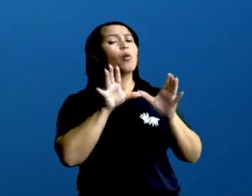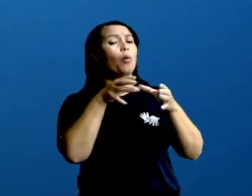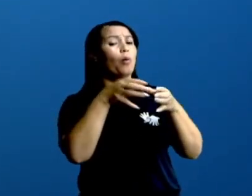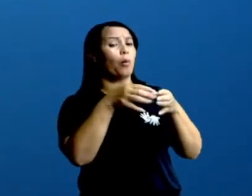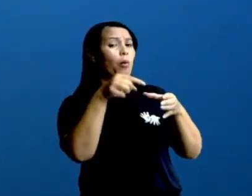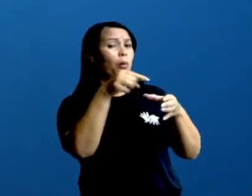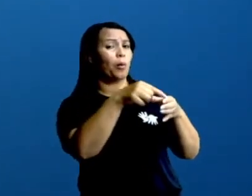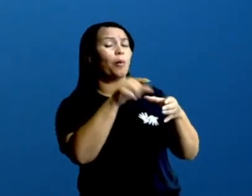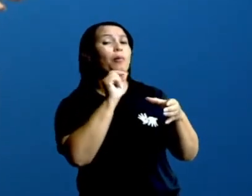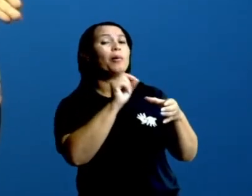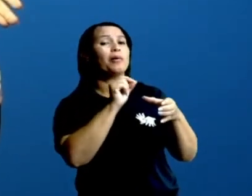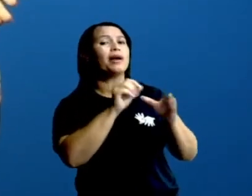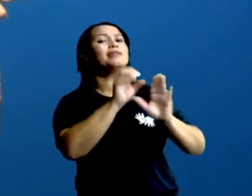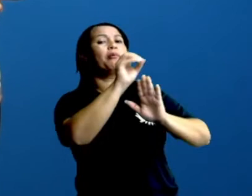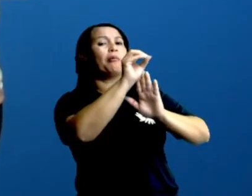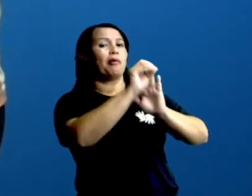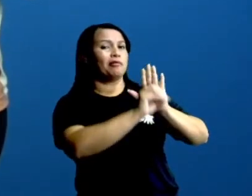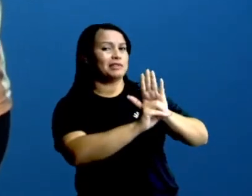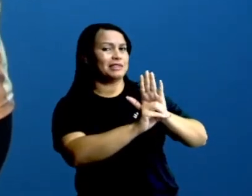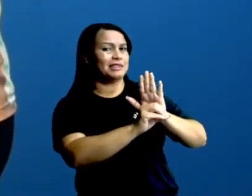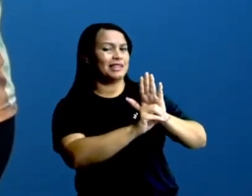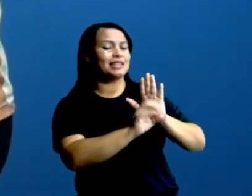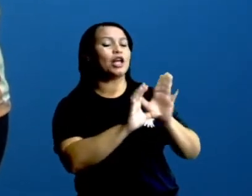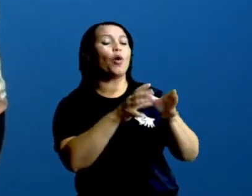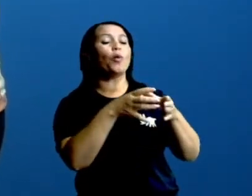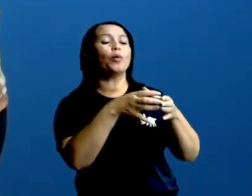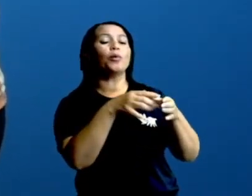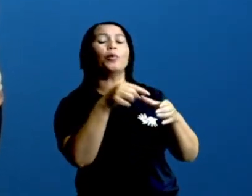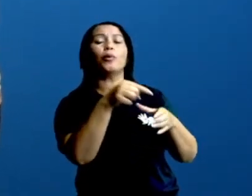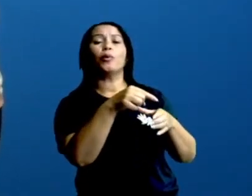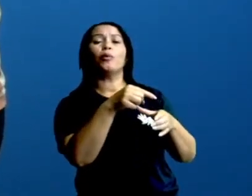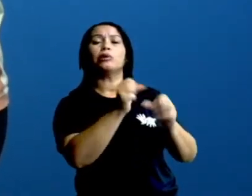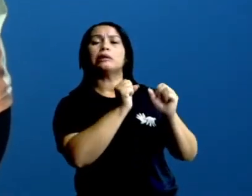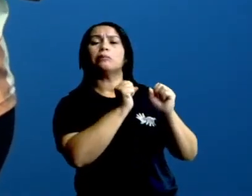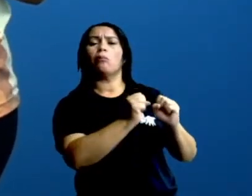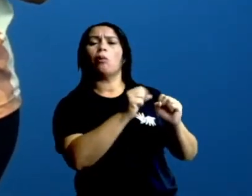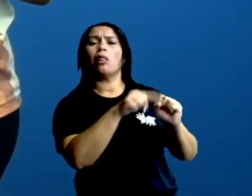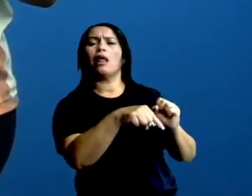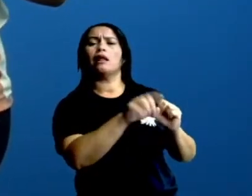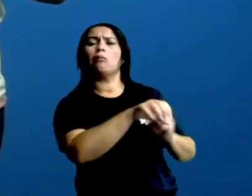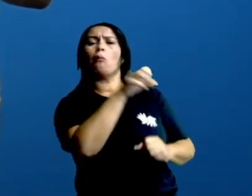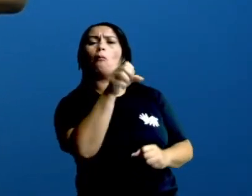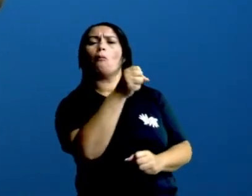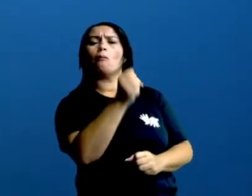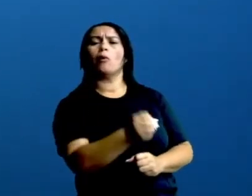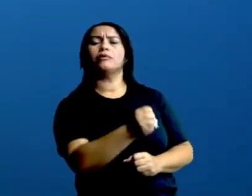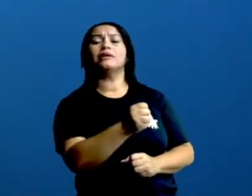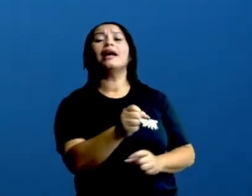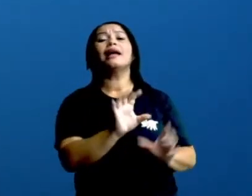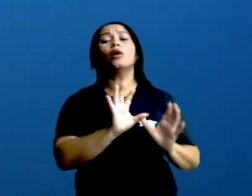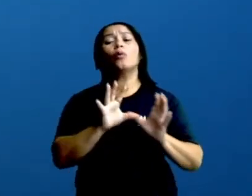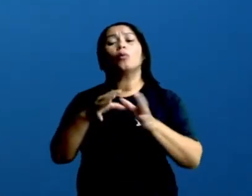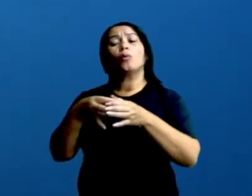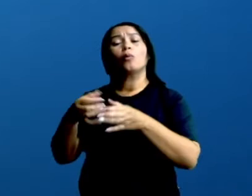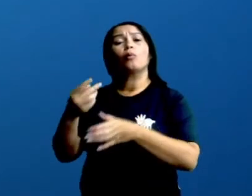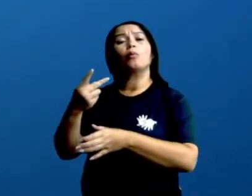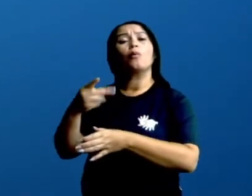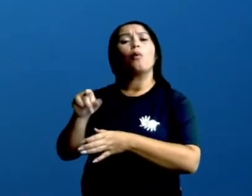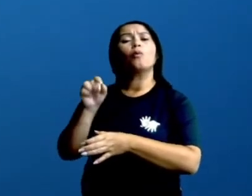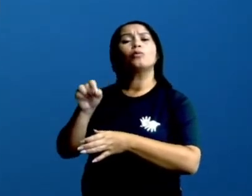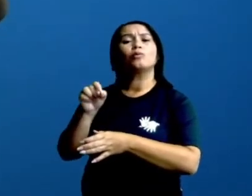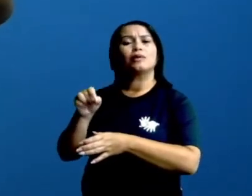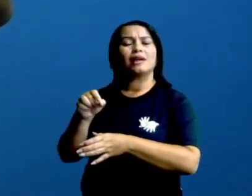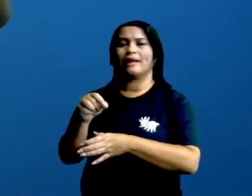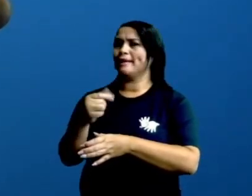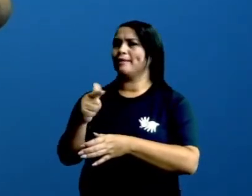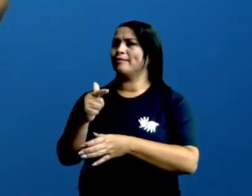vão ser consideradas oficiais, que é aquele grupo que está ali no poder, tá certo? E as fontes do outro grupo que